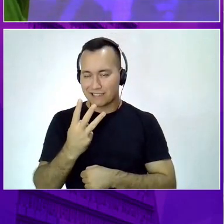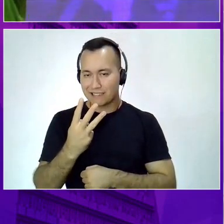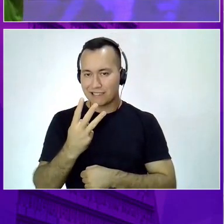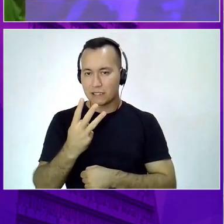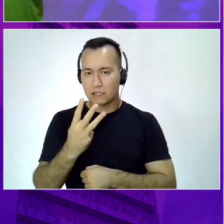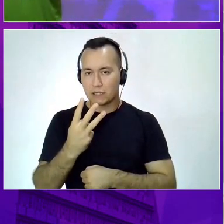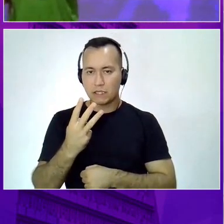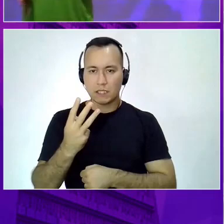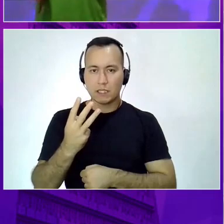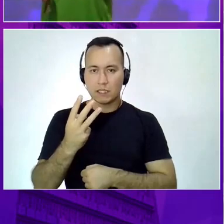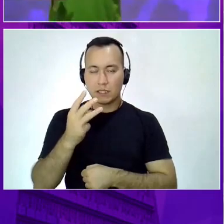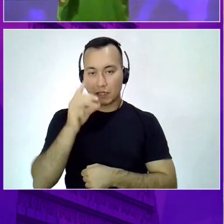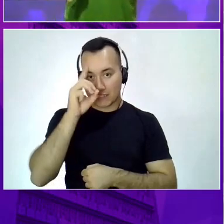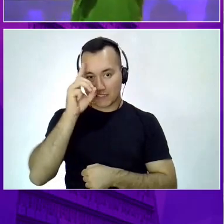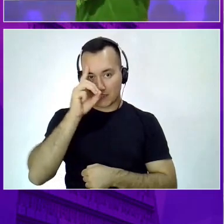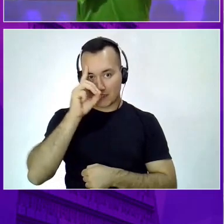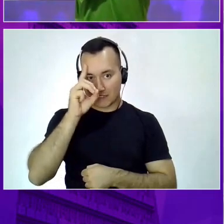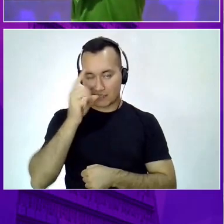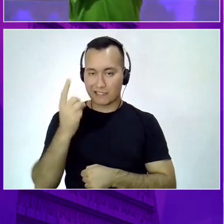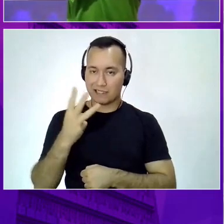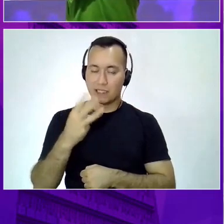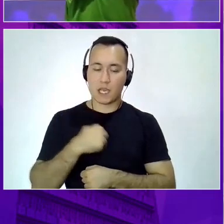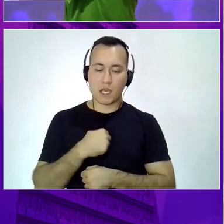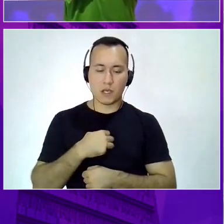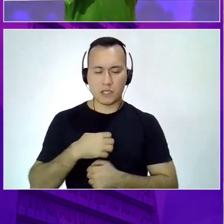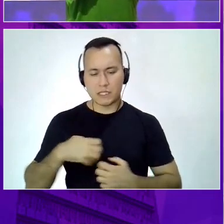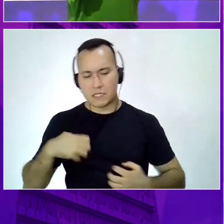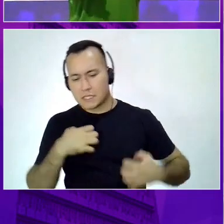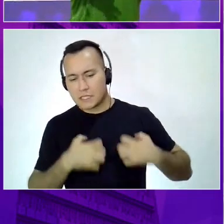coisa tem que mudar na minha vida, 50 quilos a mais,